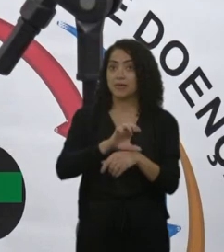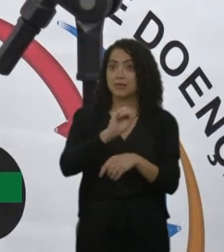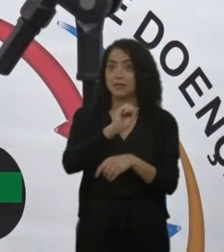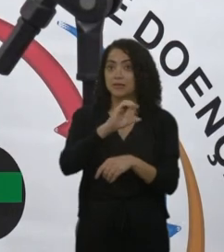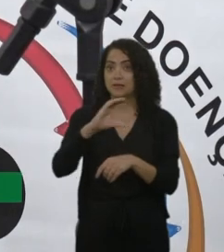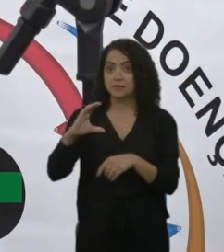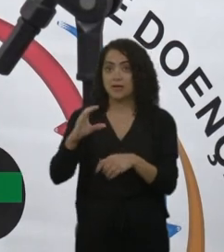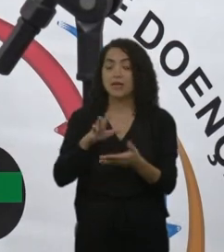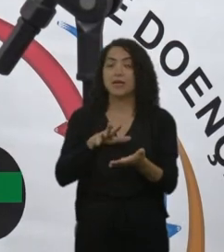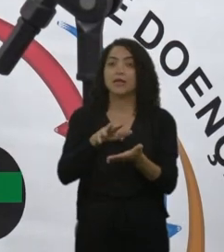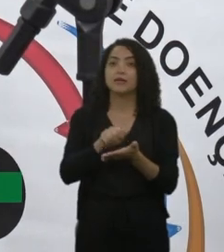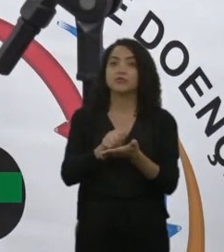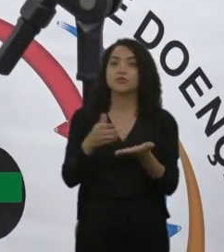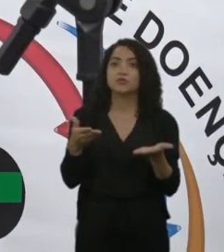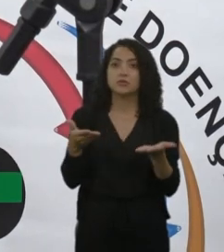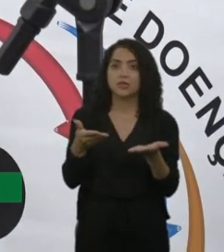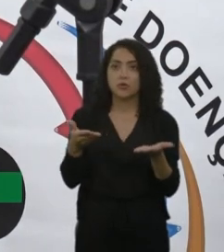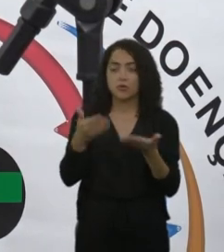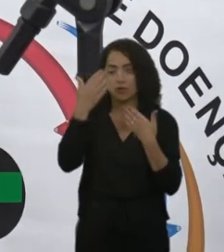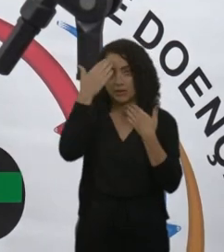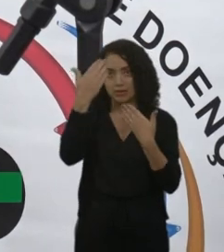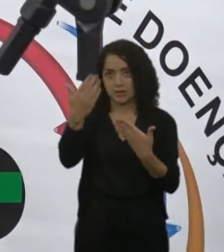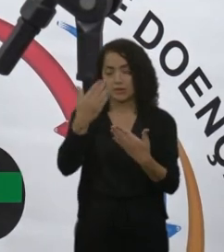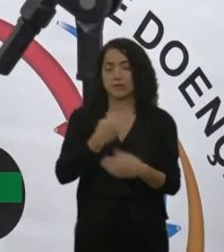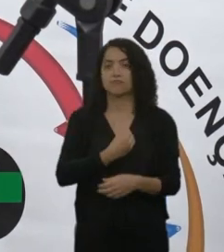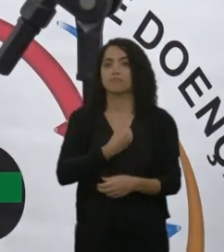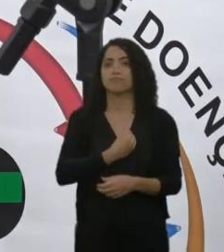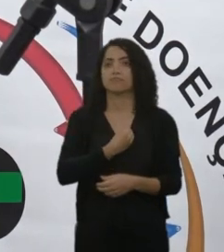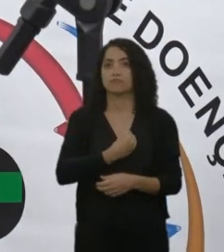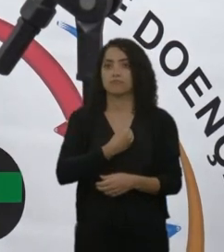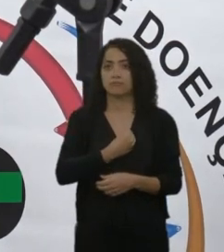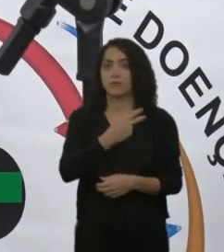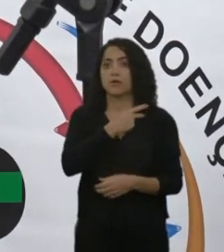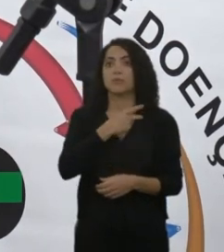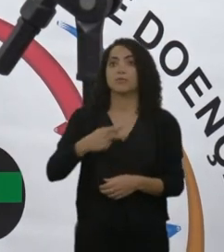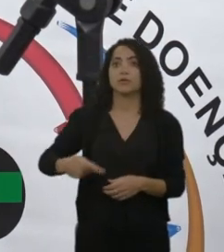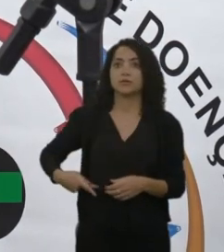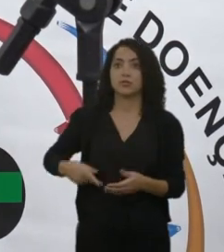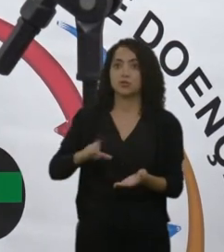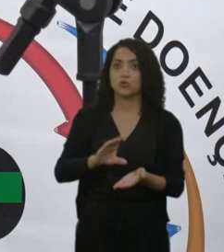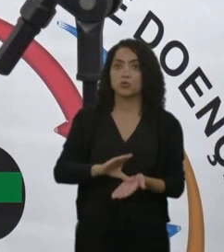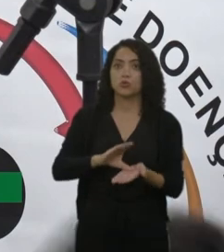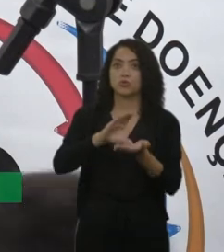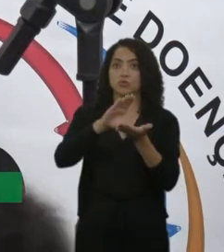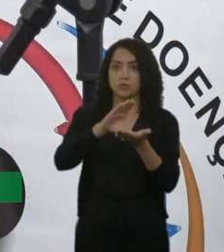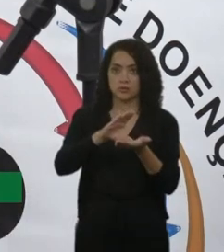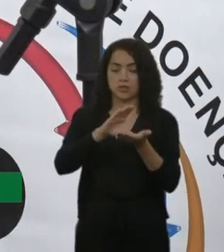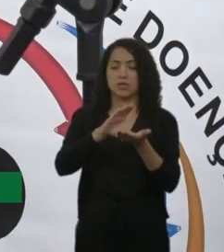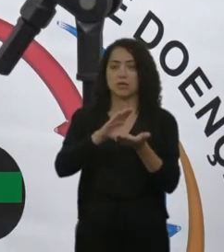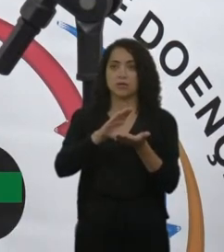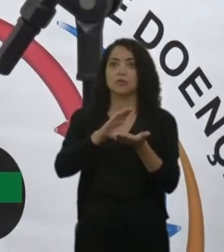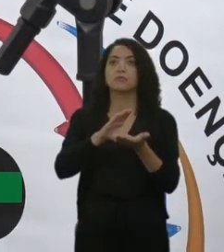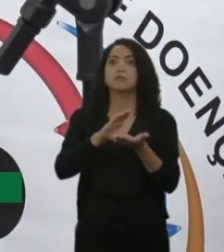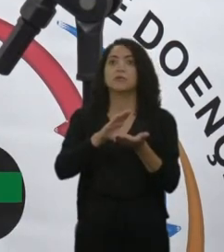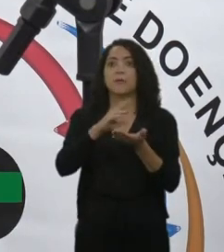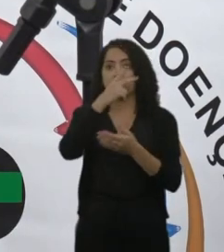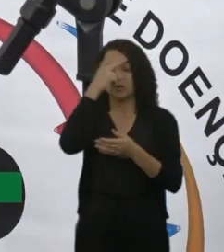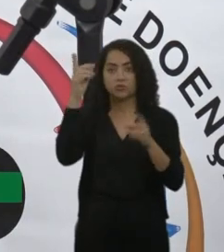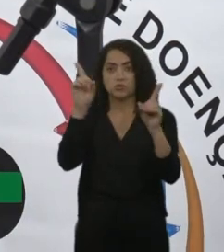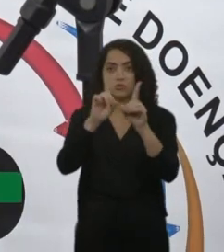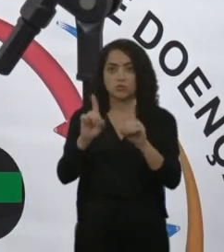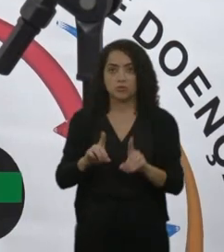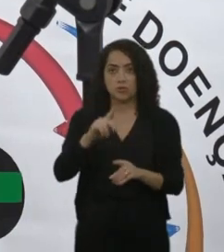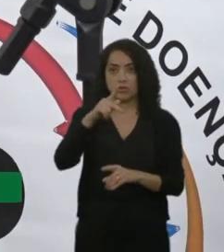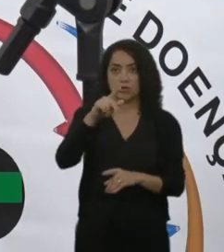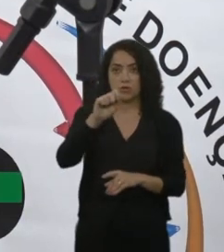ainda registra e agradece a presença do senhor presidente do Conselho Estadual da Pessoa com Deficiência, senhor Paulo